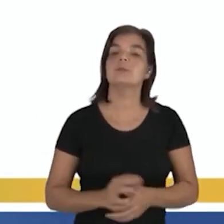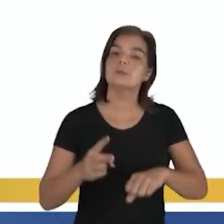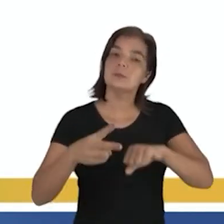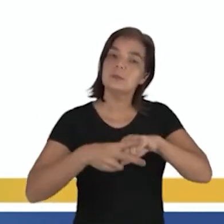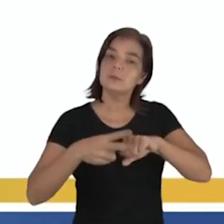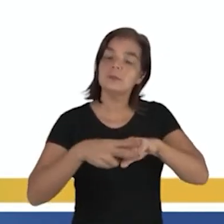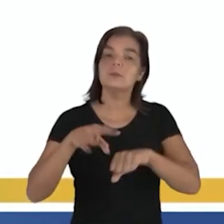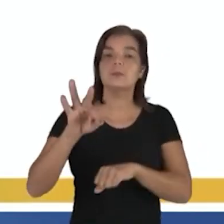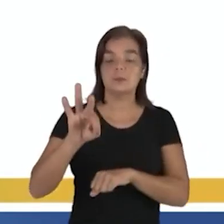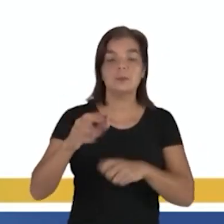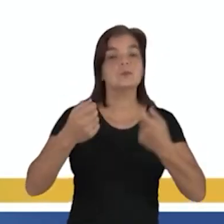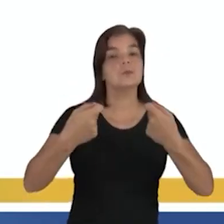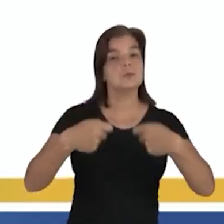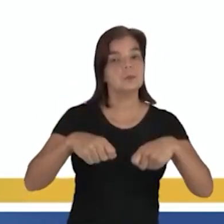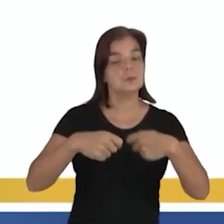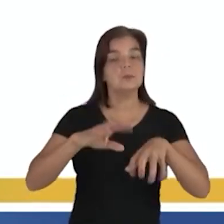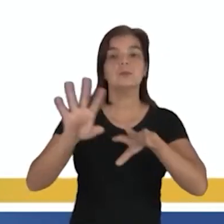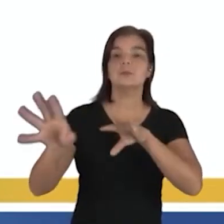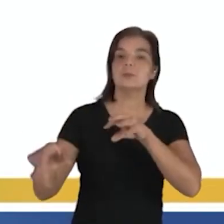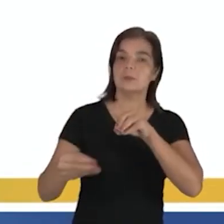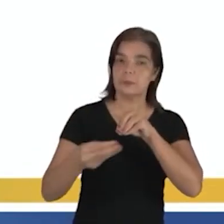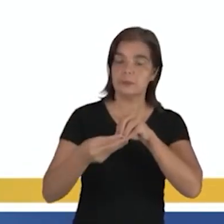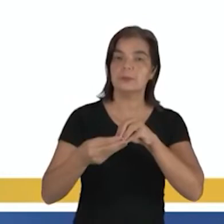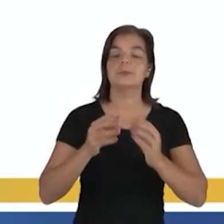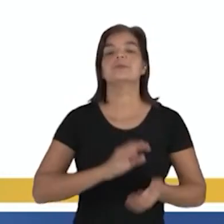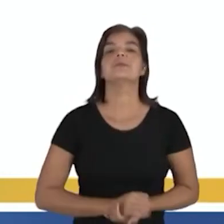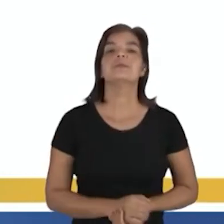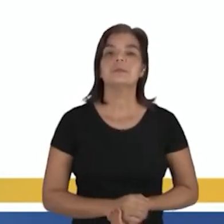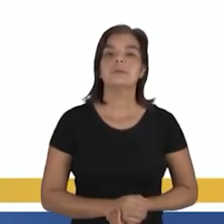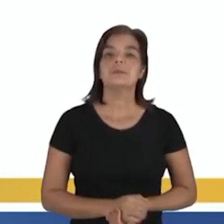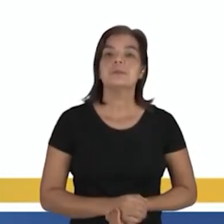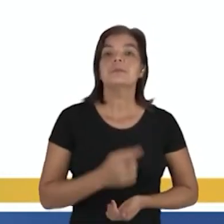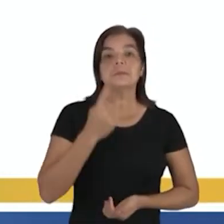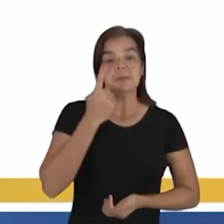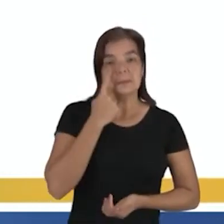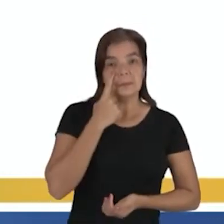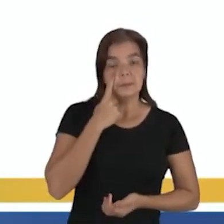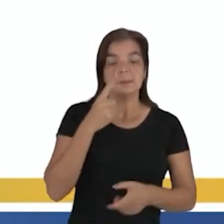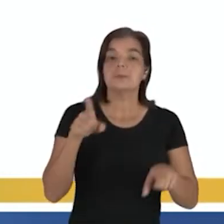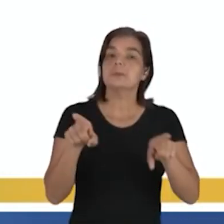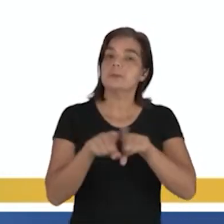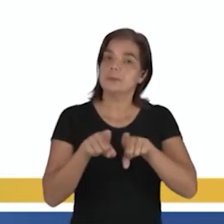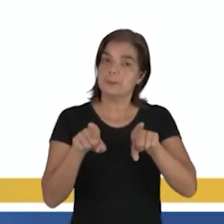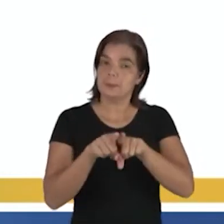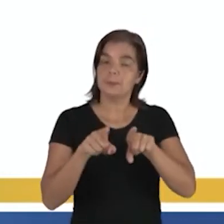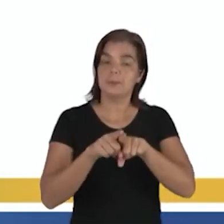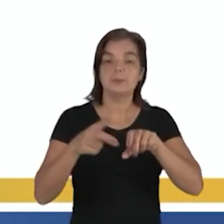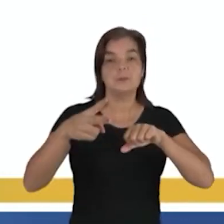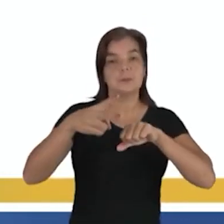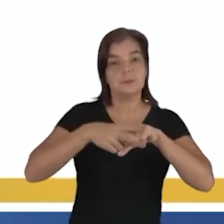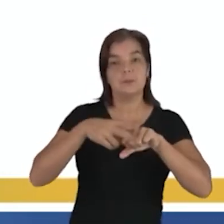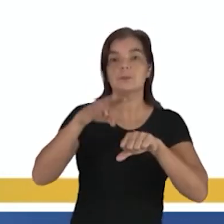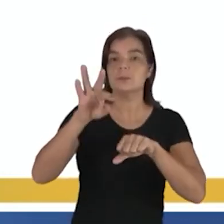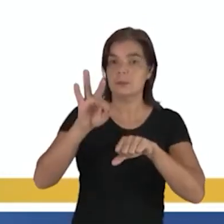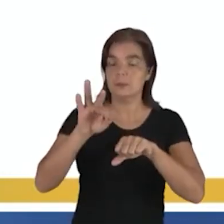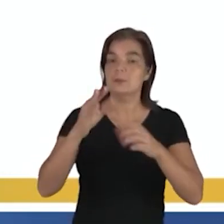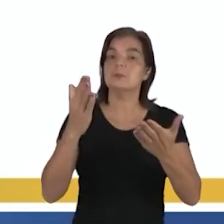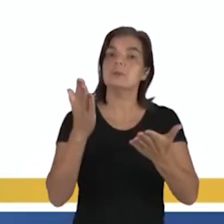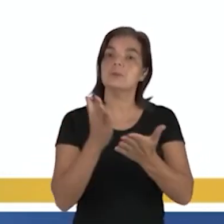os verbos transitivos, eles necessitam de complemento. Aí observem no esquema que os